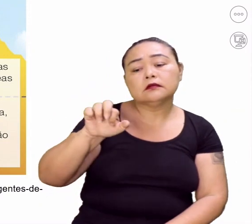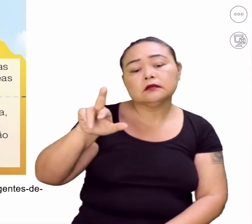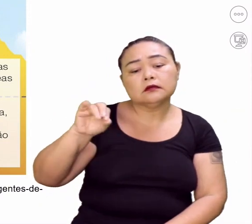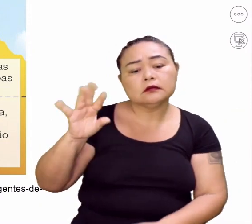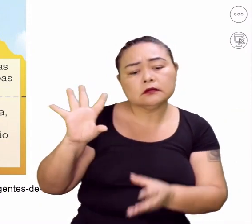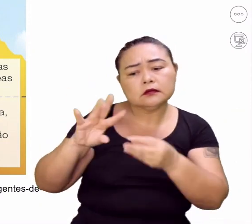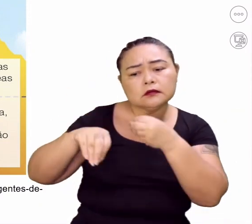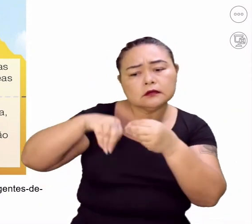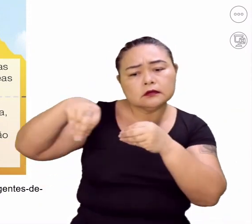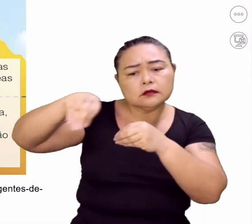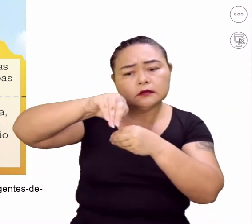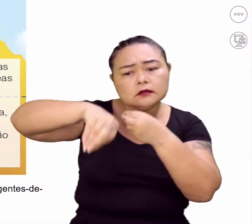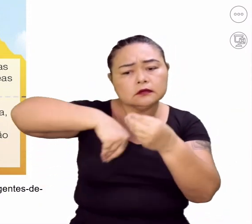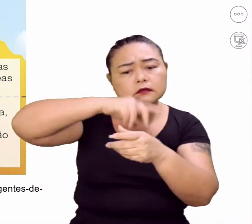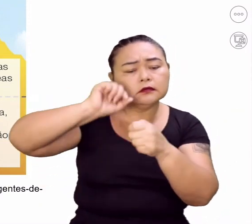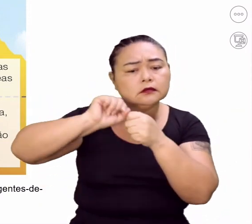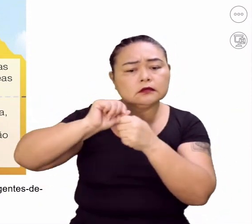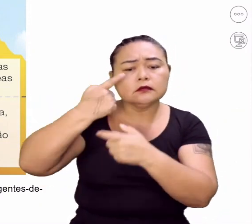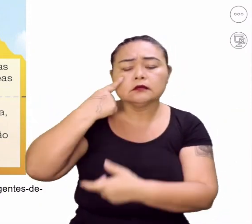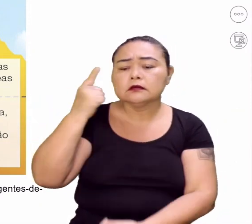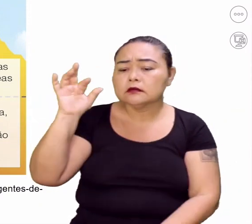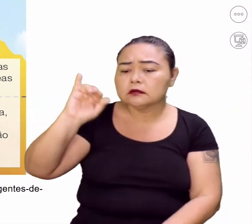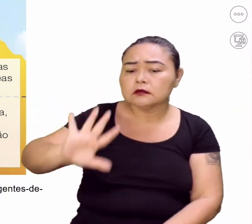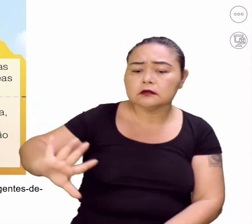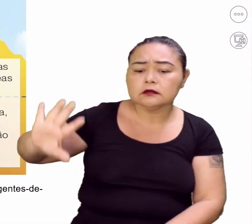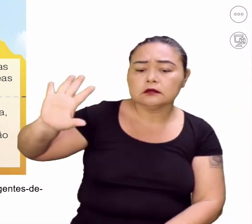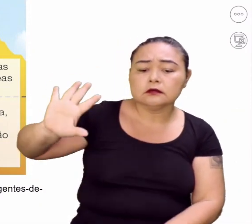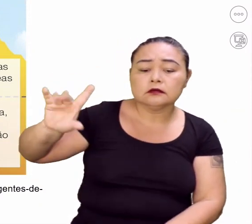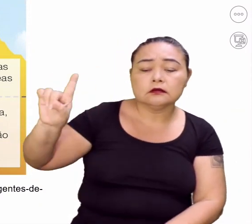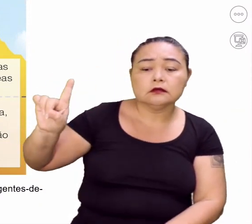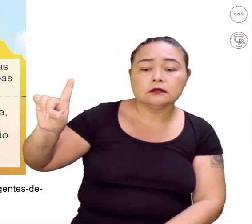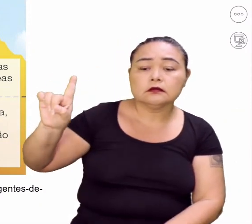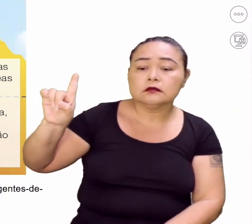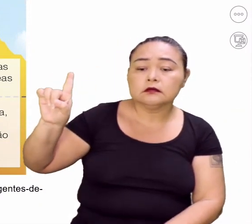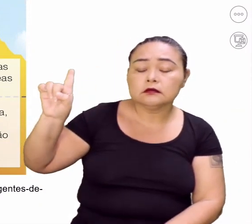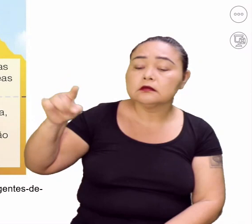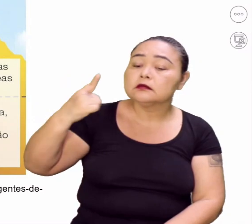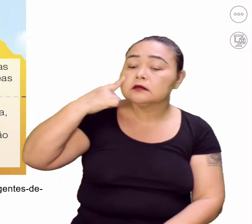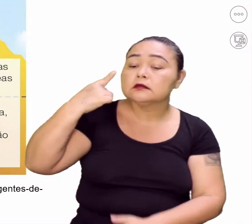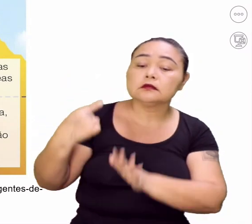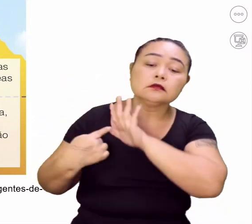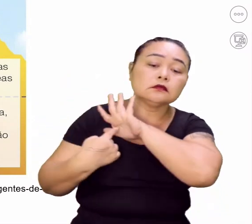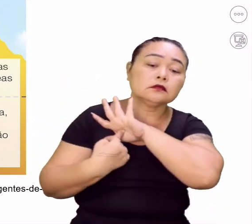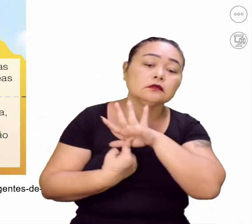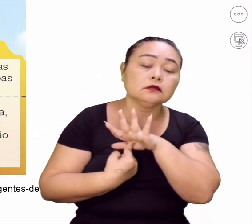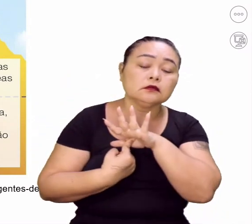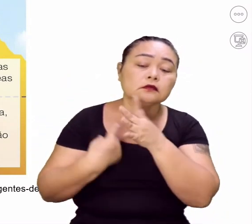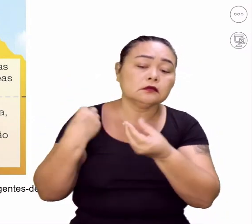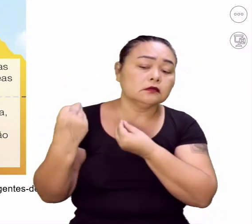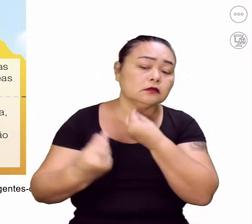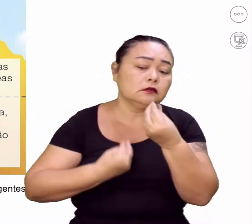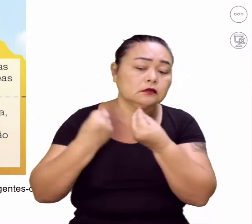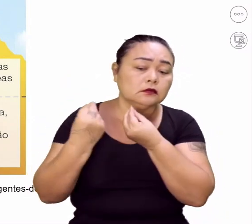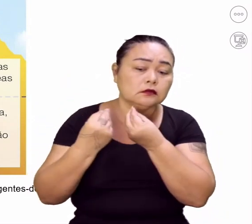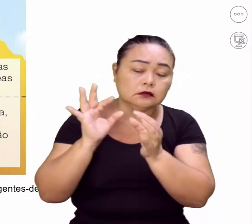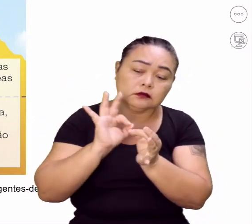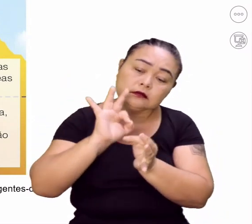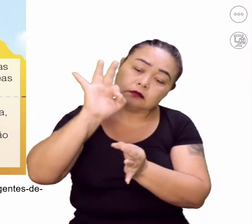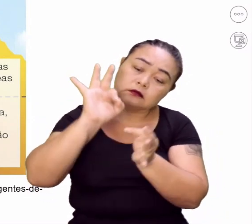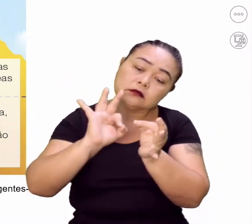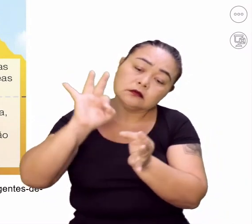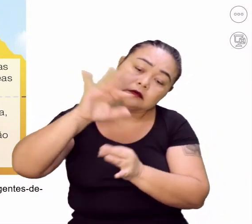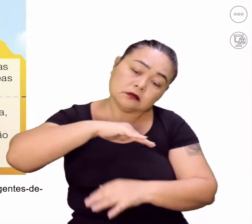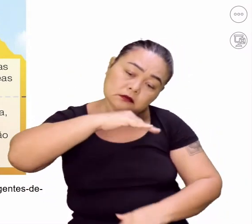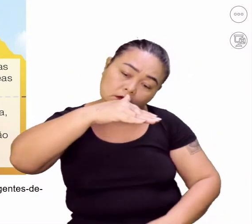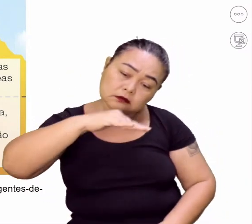ó, essas informações da imagem é para mostrar como que é a altimetria de cada